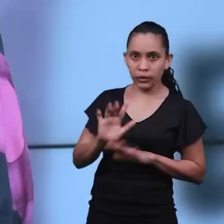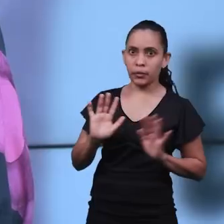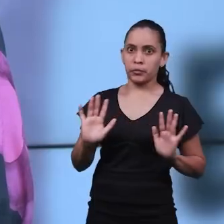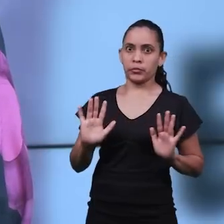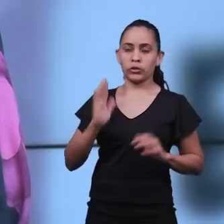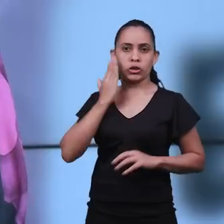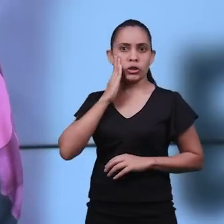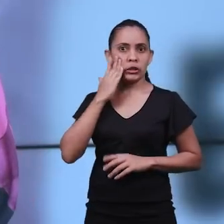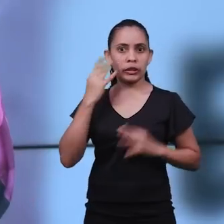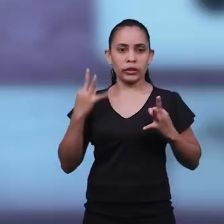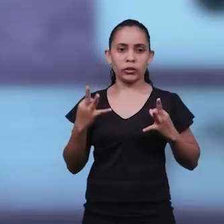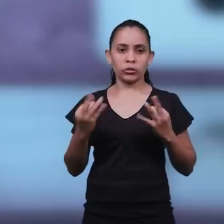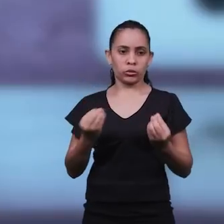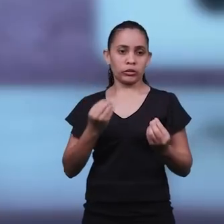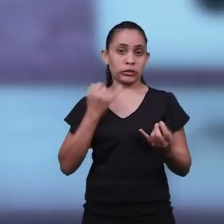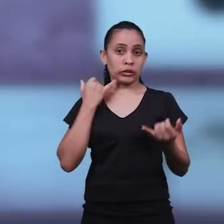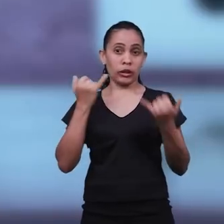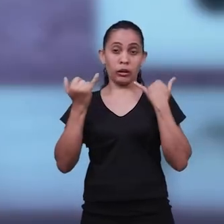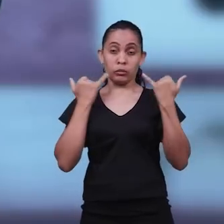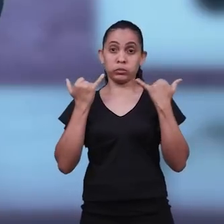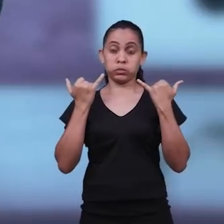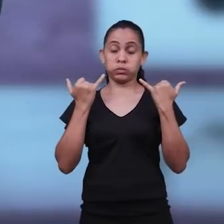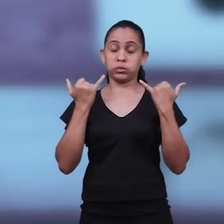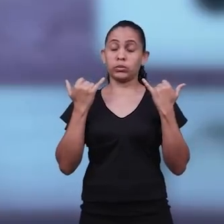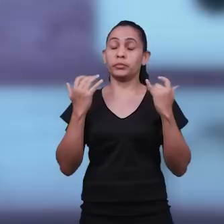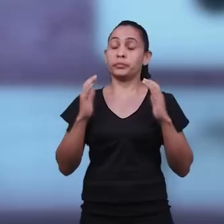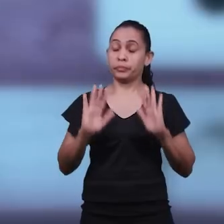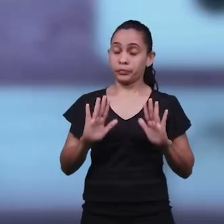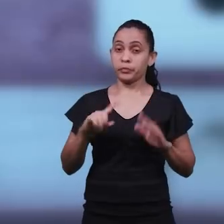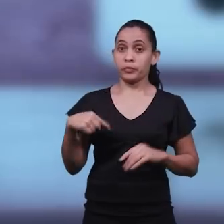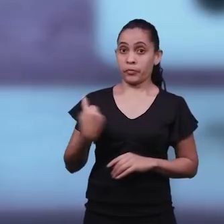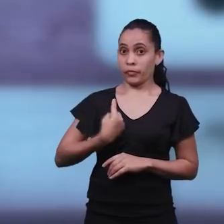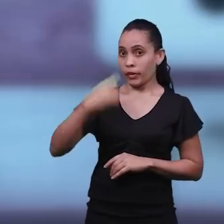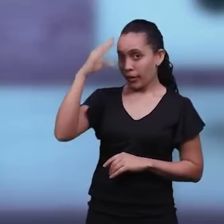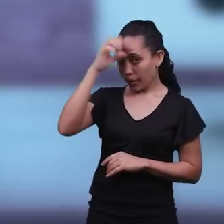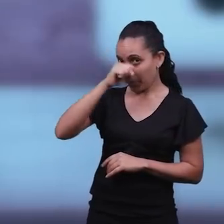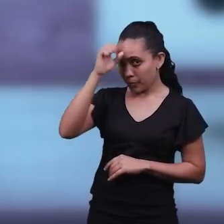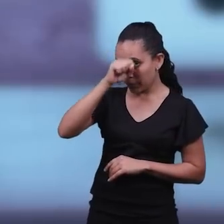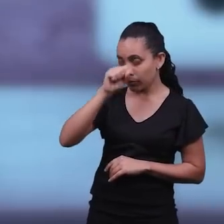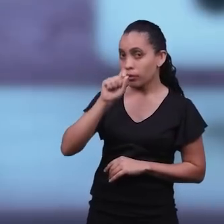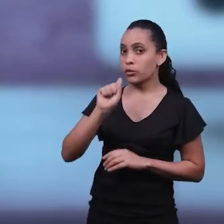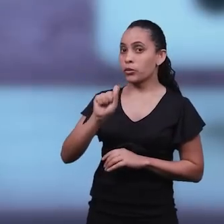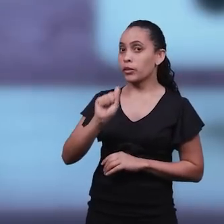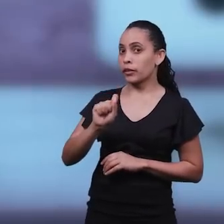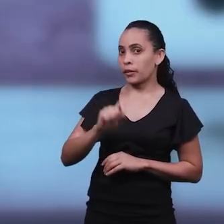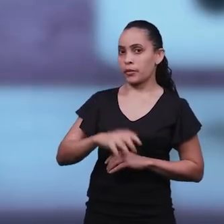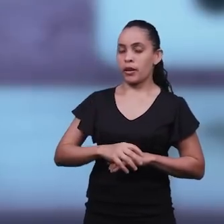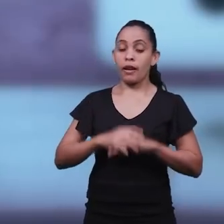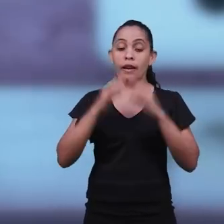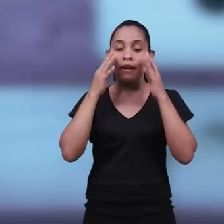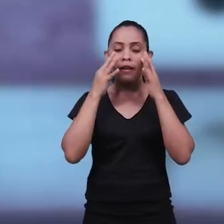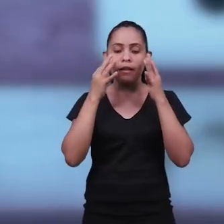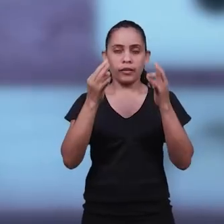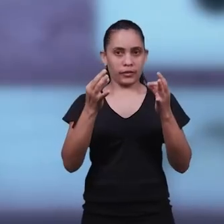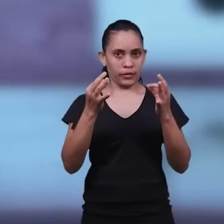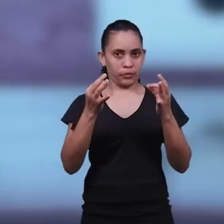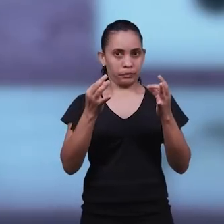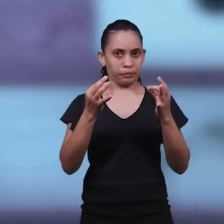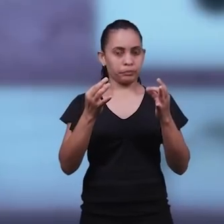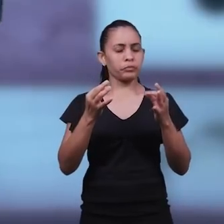processar todas elas. E o que determinará a nossa aprendizagem? É o fenômeno da